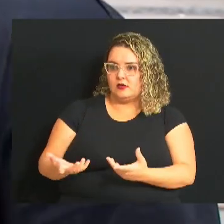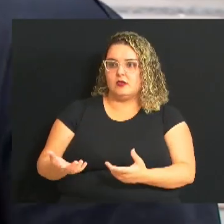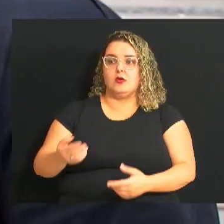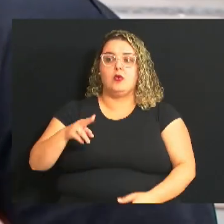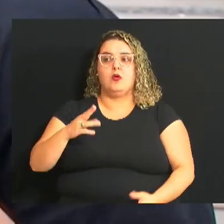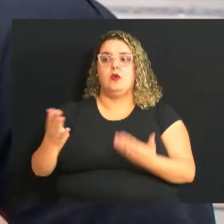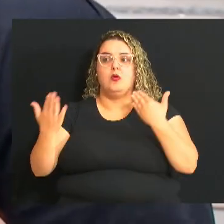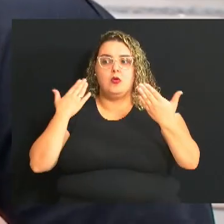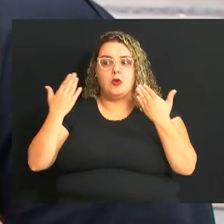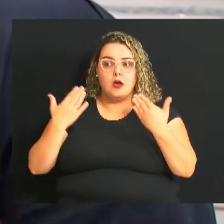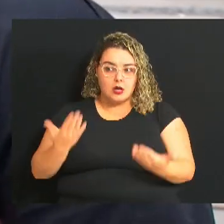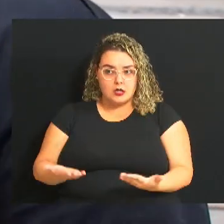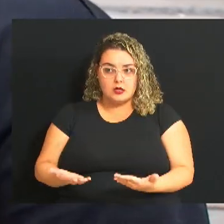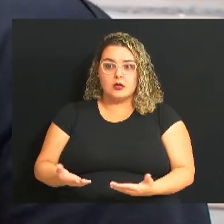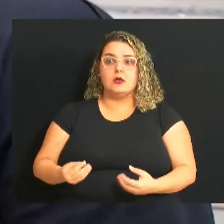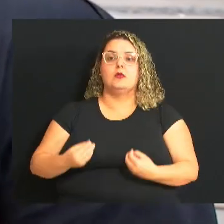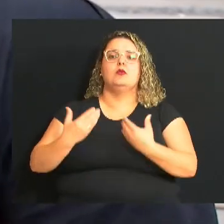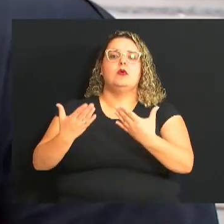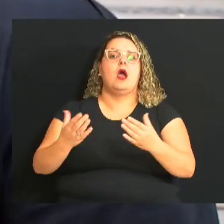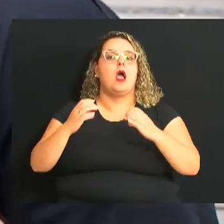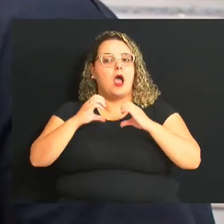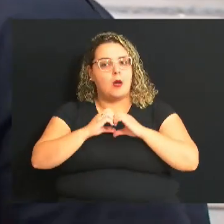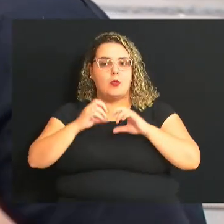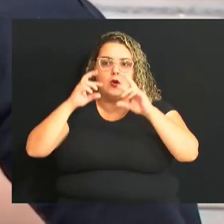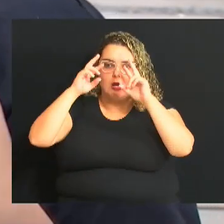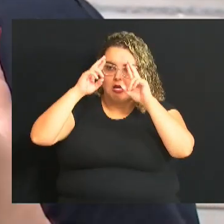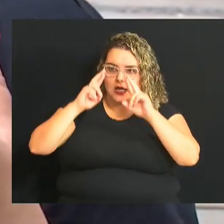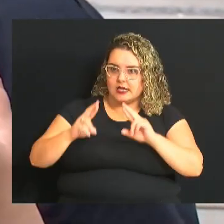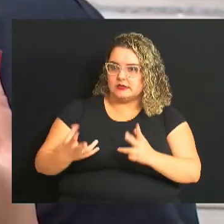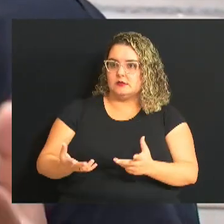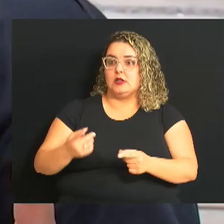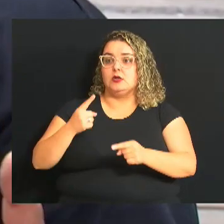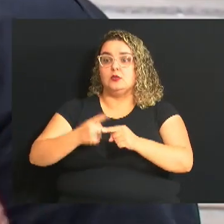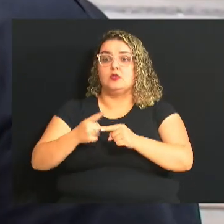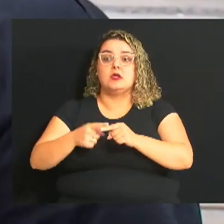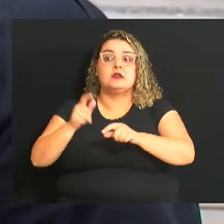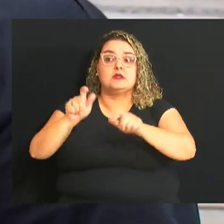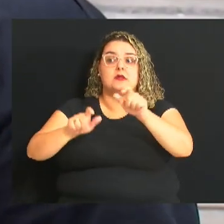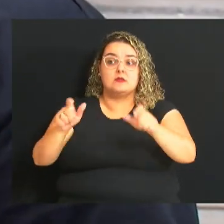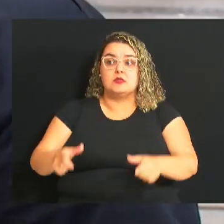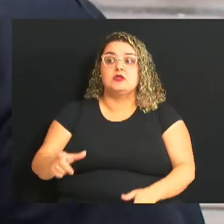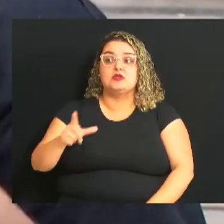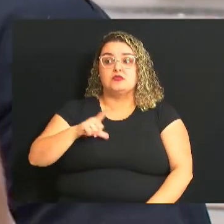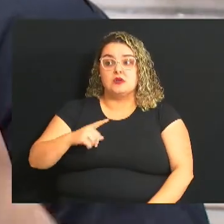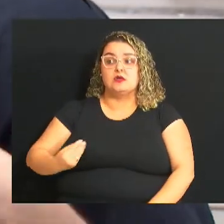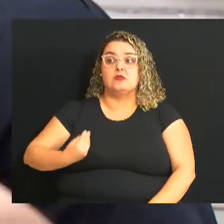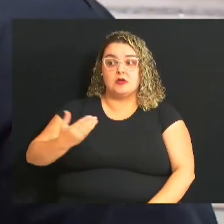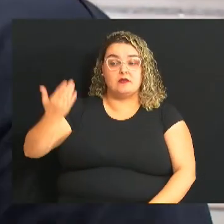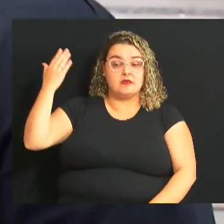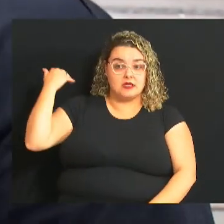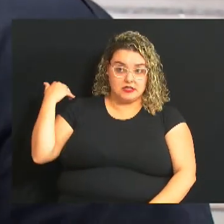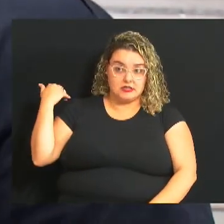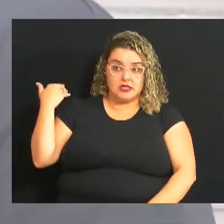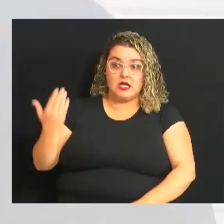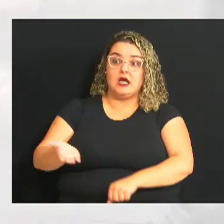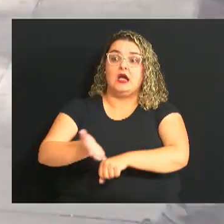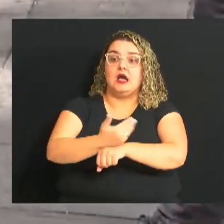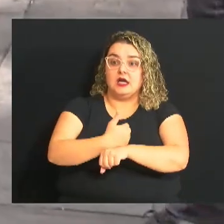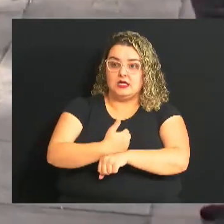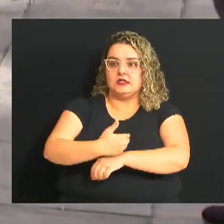psicológico. A gente vem entregar amor, respeito, porque essas pessoas elas tiveram uma vida, né, antes de estar na